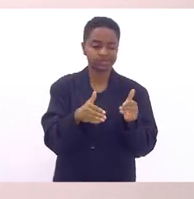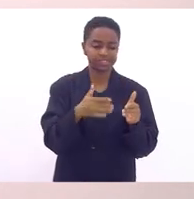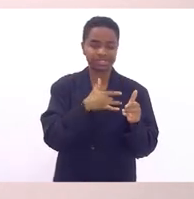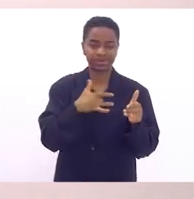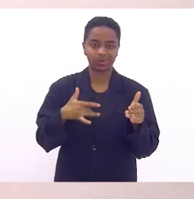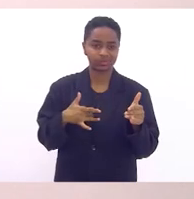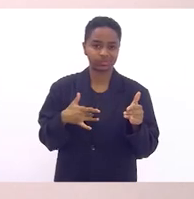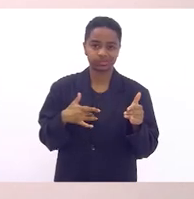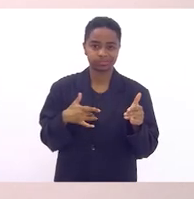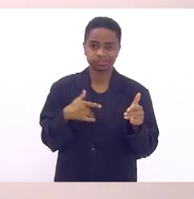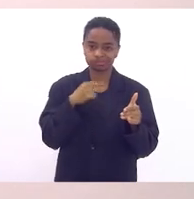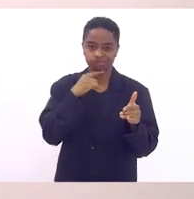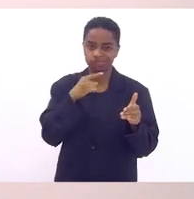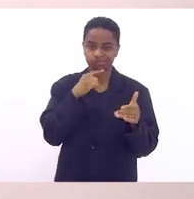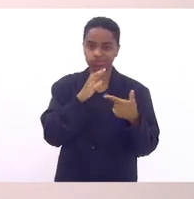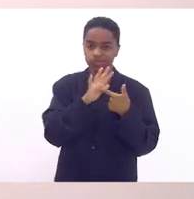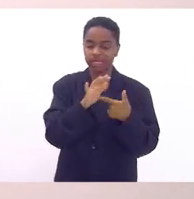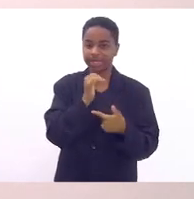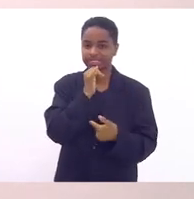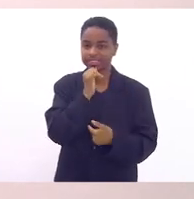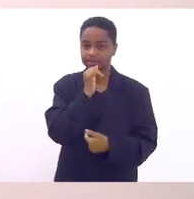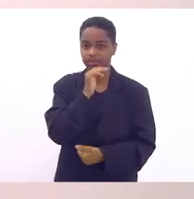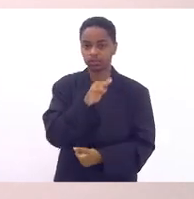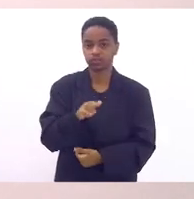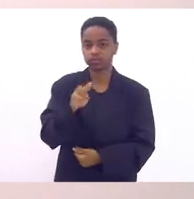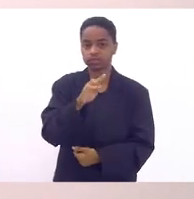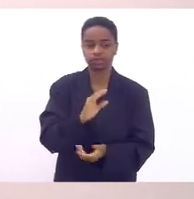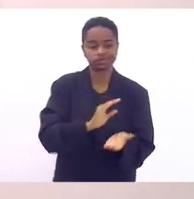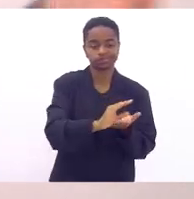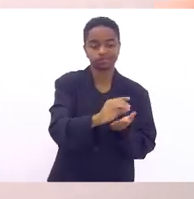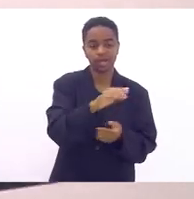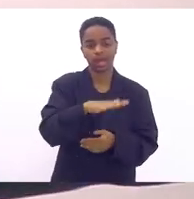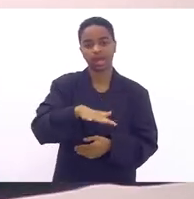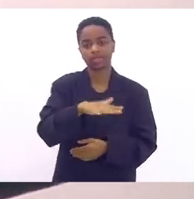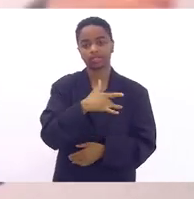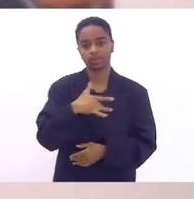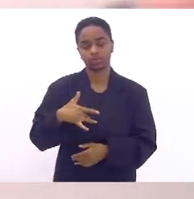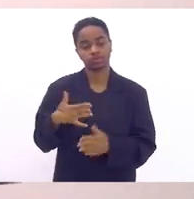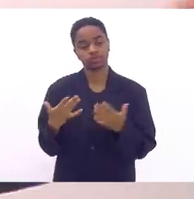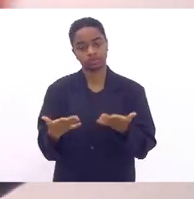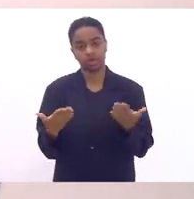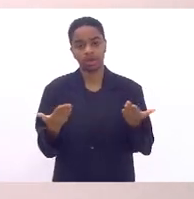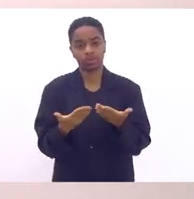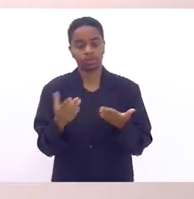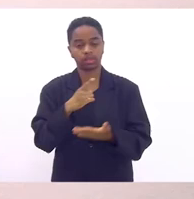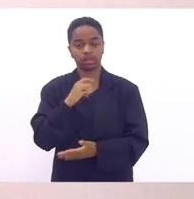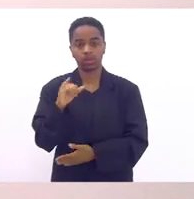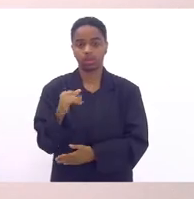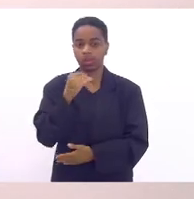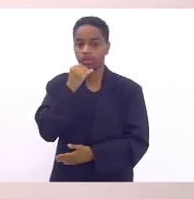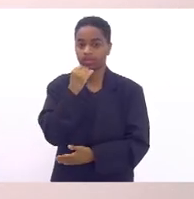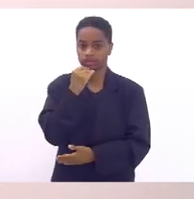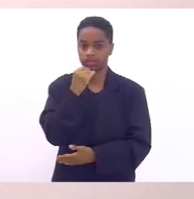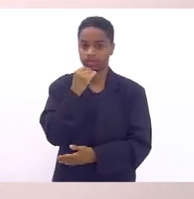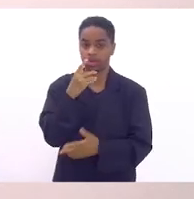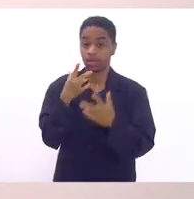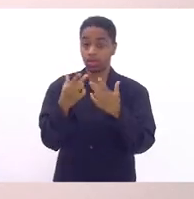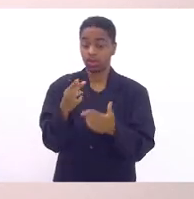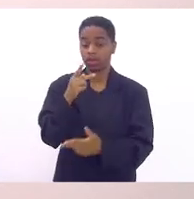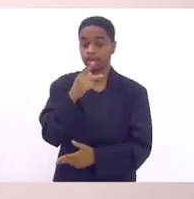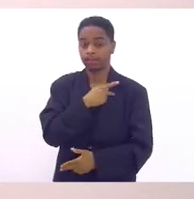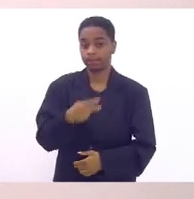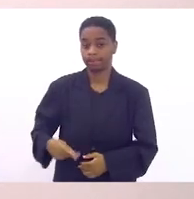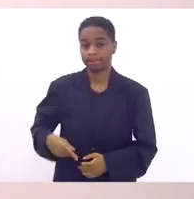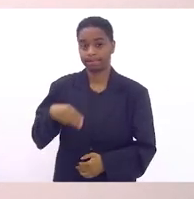ainda exemplos desse modelo de financiamento na área da saúde é uma oportunidade o o o presidente Mário